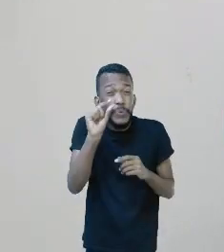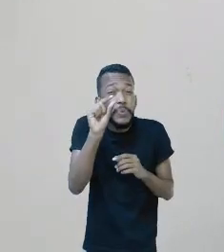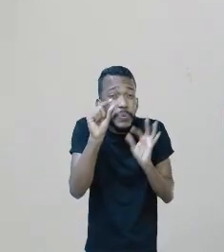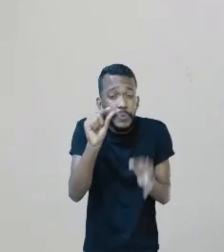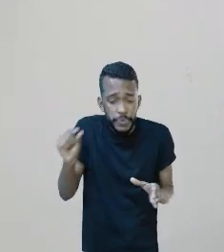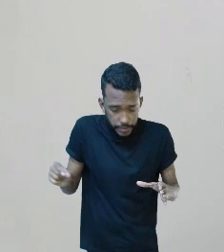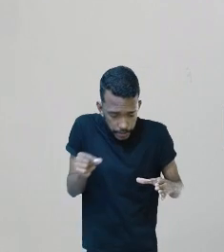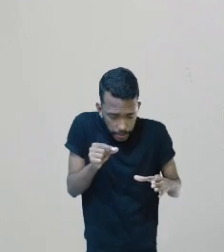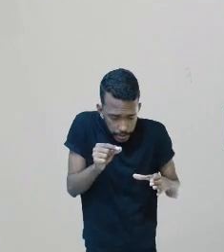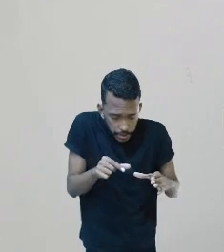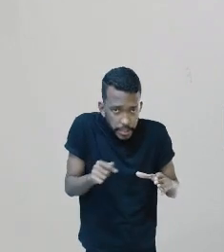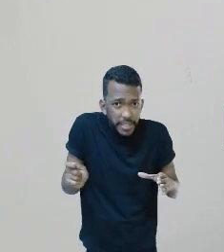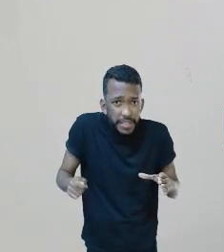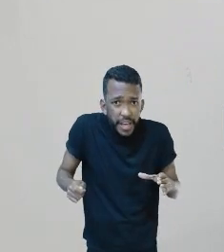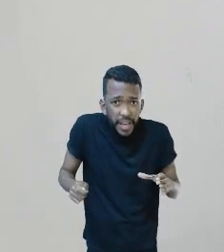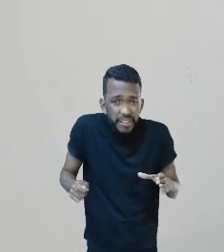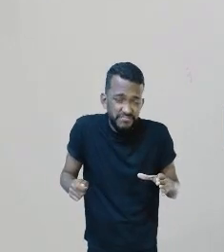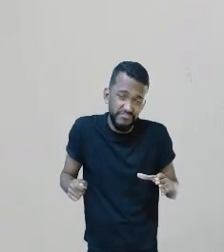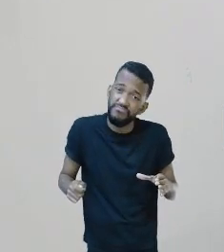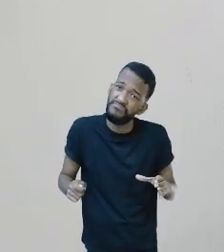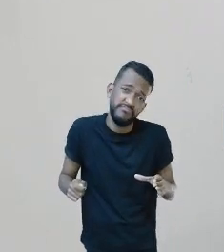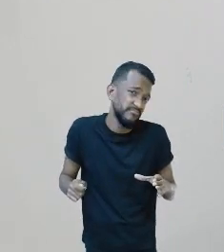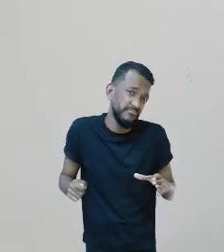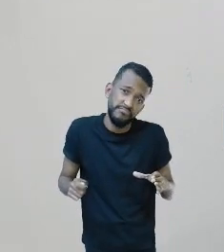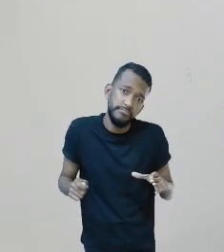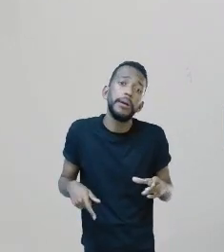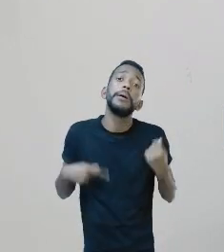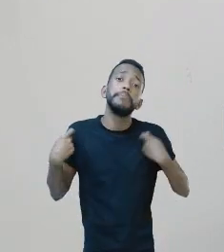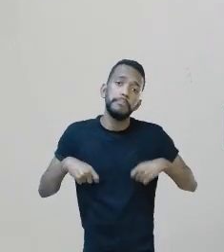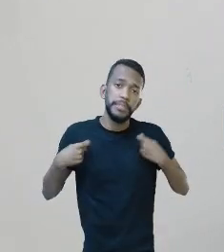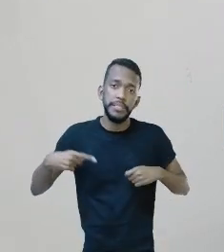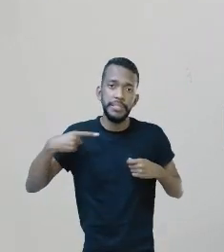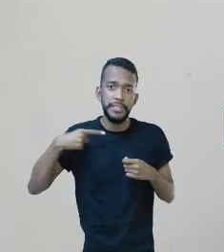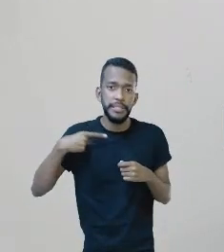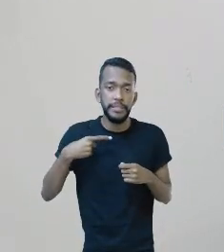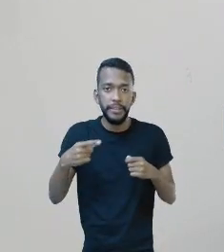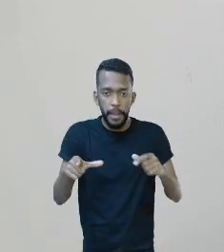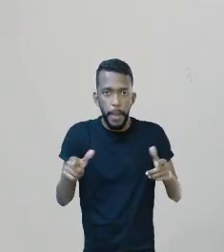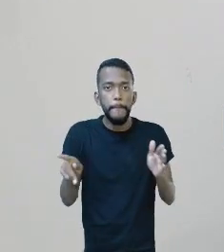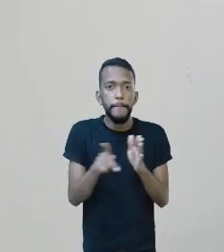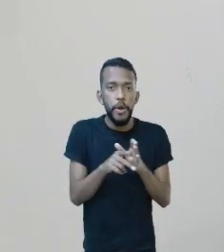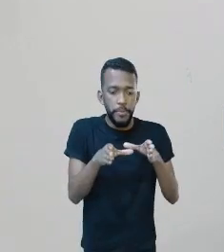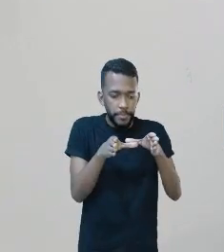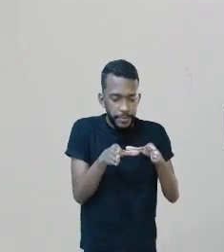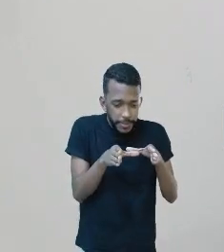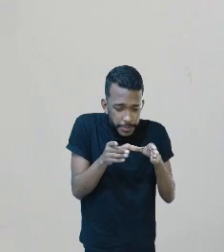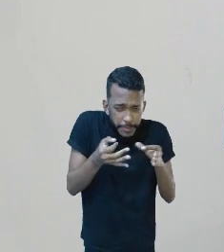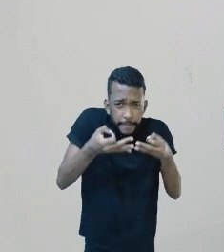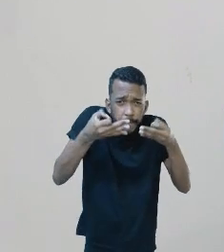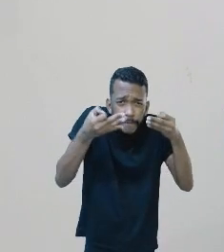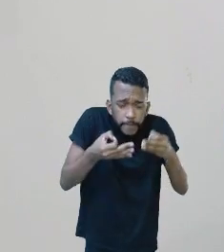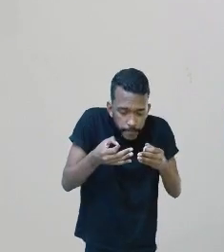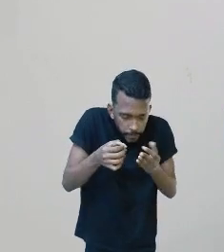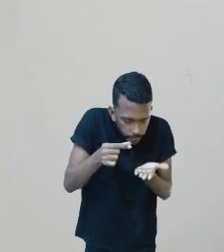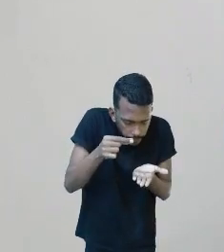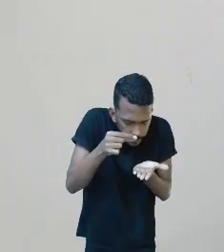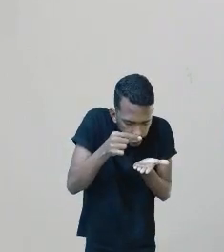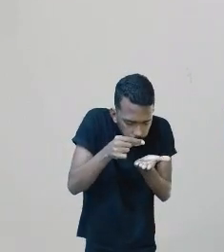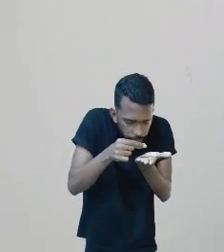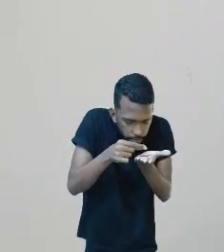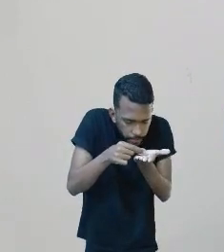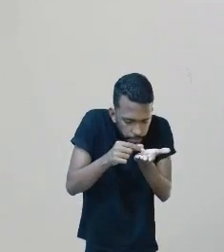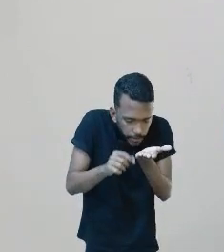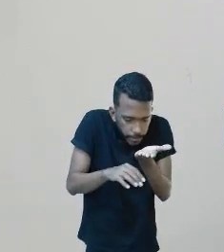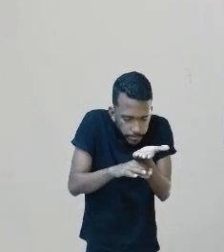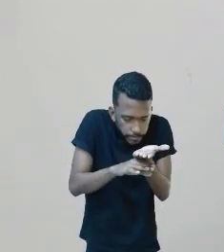como essa? Provavelmente não. Eu teria que ter uma balança de precisão. Isso mesmo,